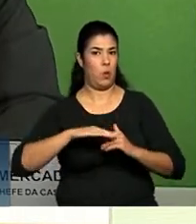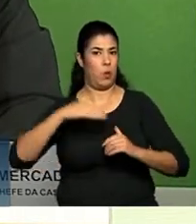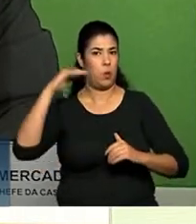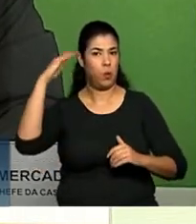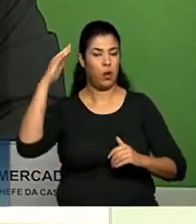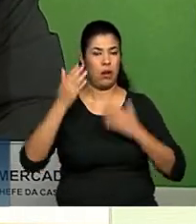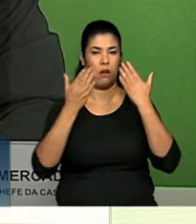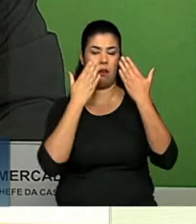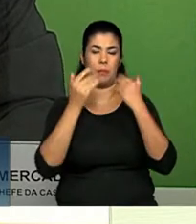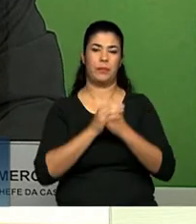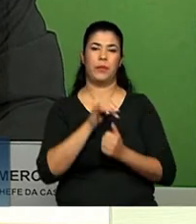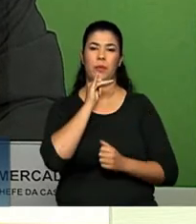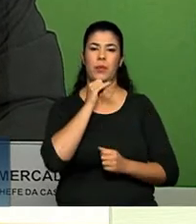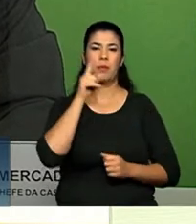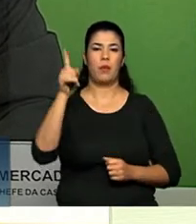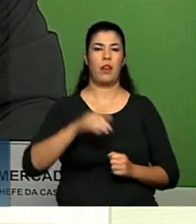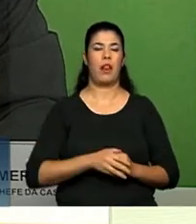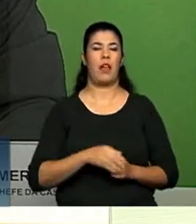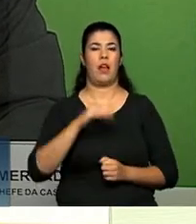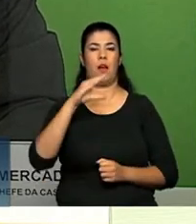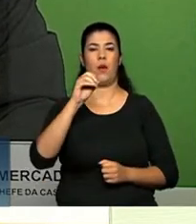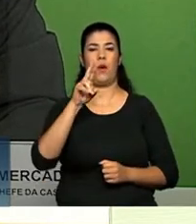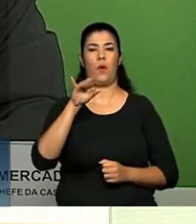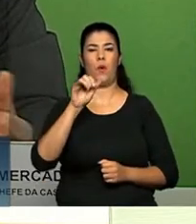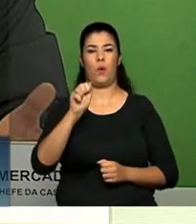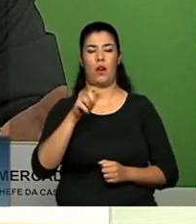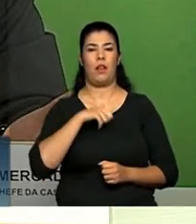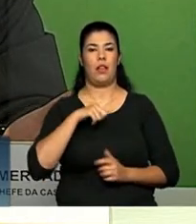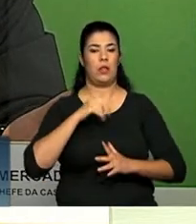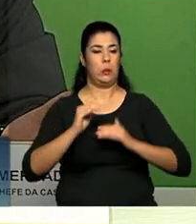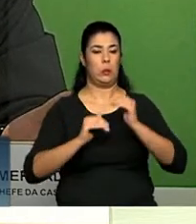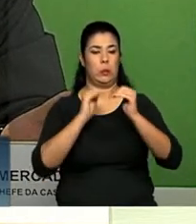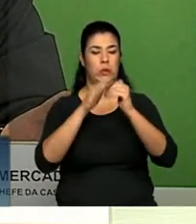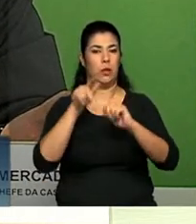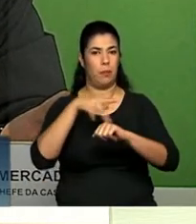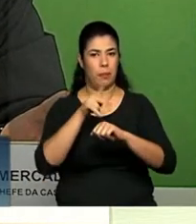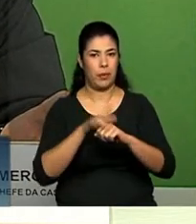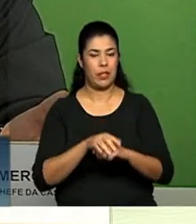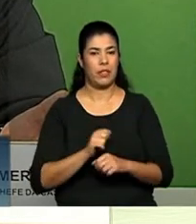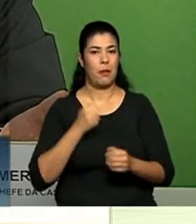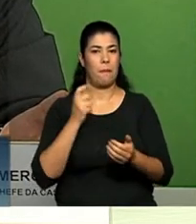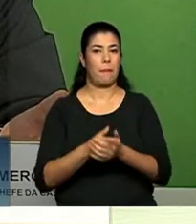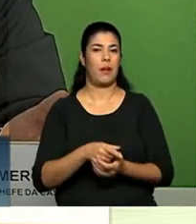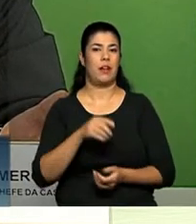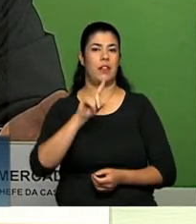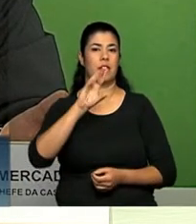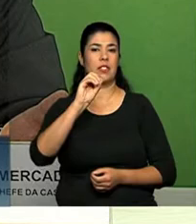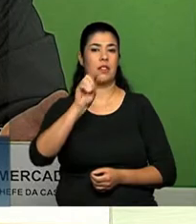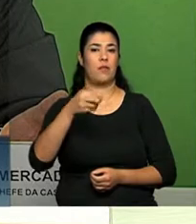na história recente, país moderno, contemporâneo, inovador, gasta 0,2% do PIB.